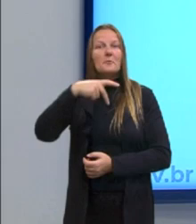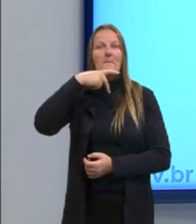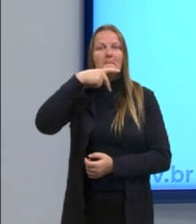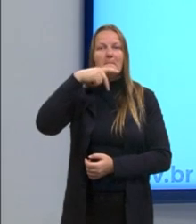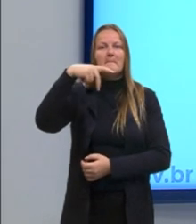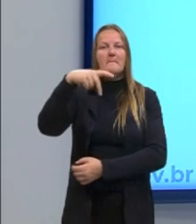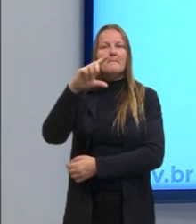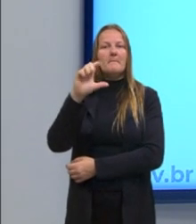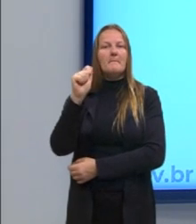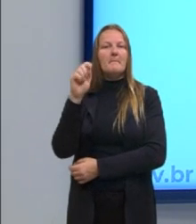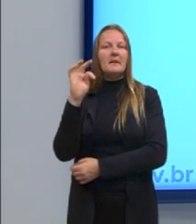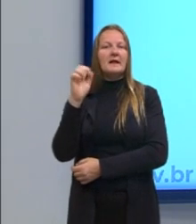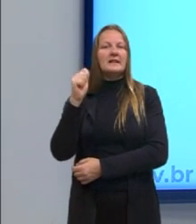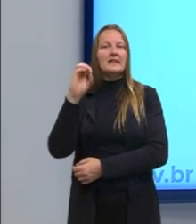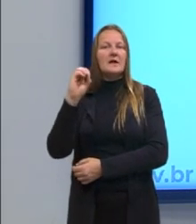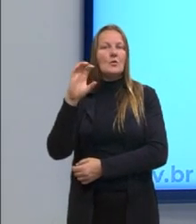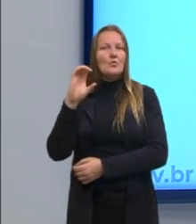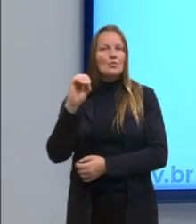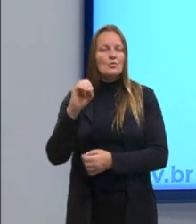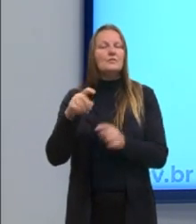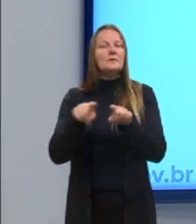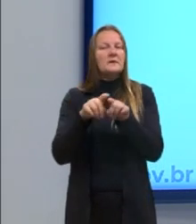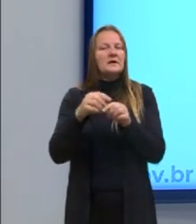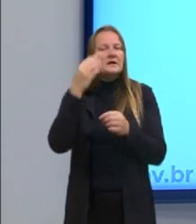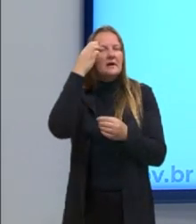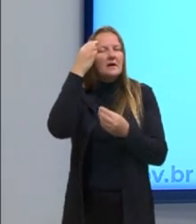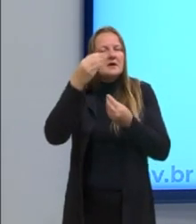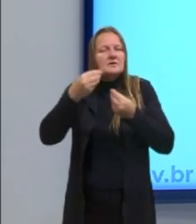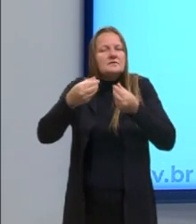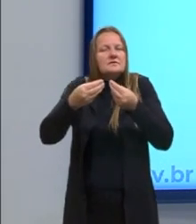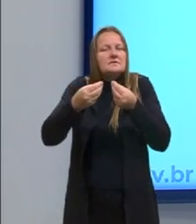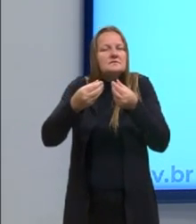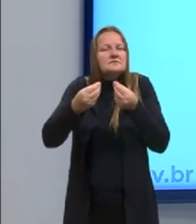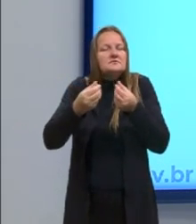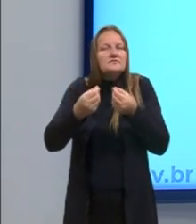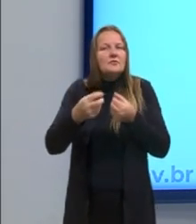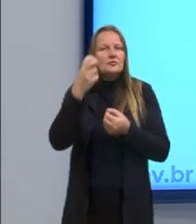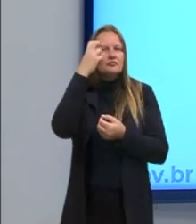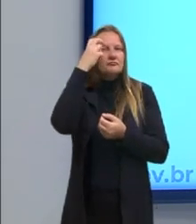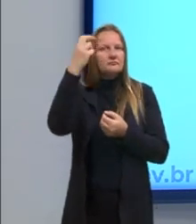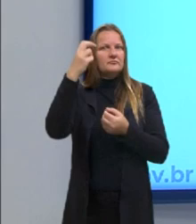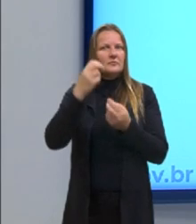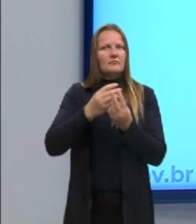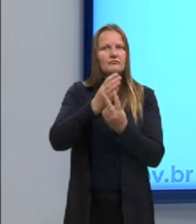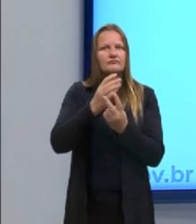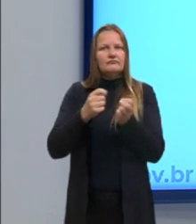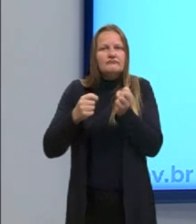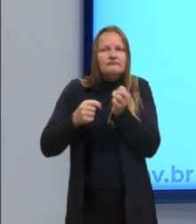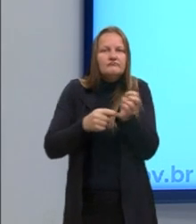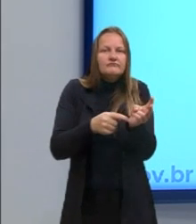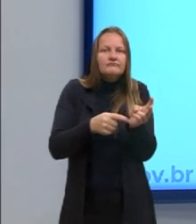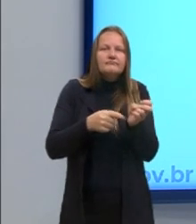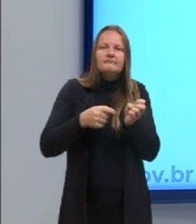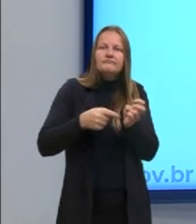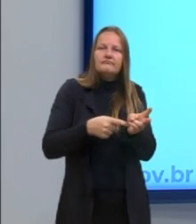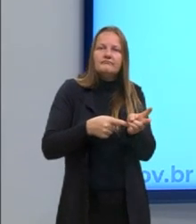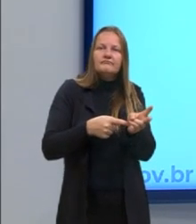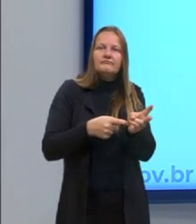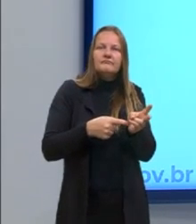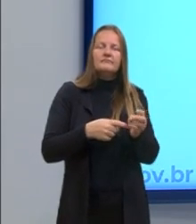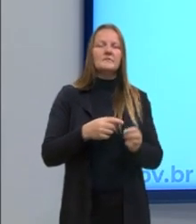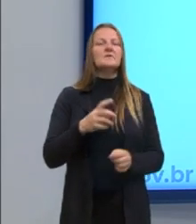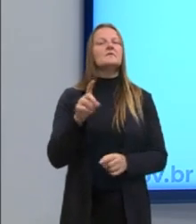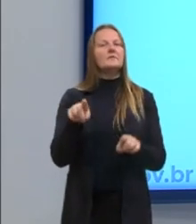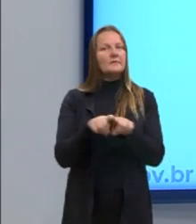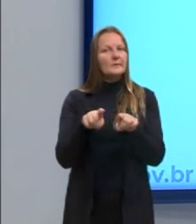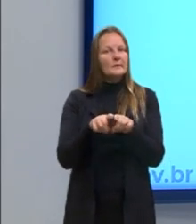do sensível inteligível a racionalidade mais ou menos caminha nesse aspecto também nessa divisão é o